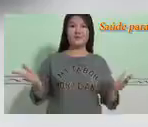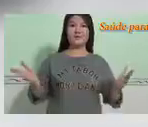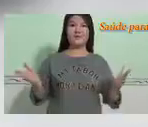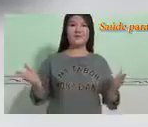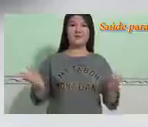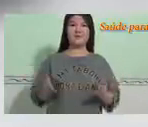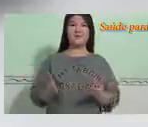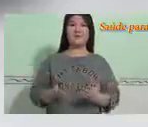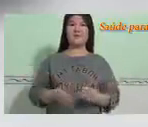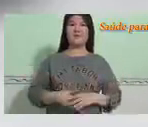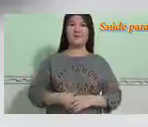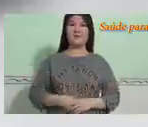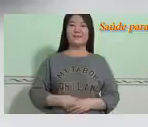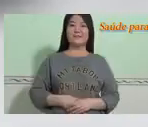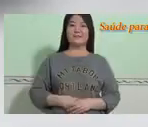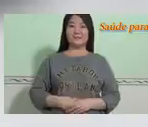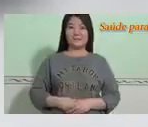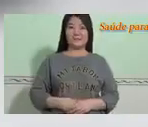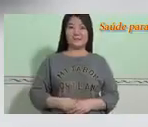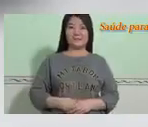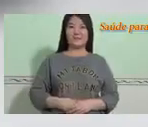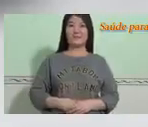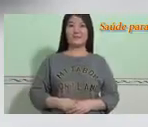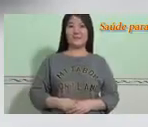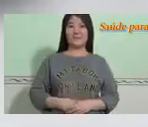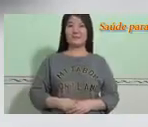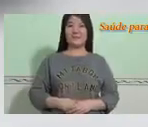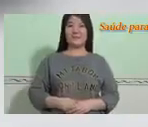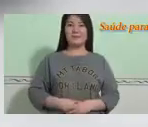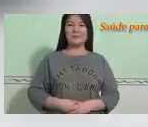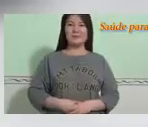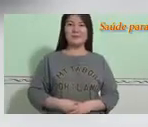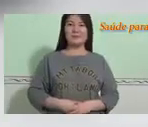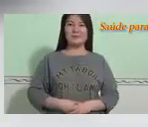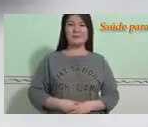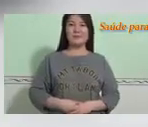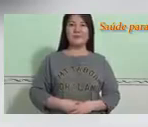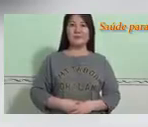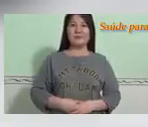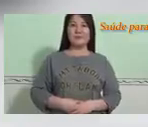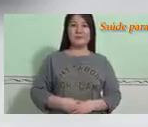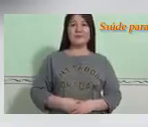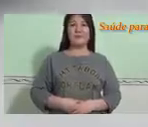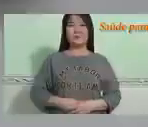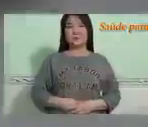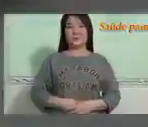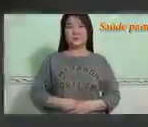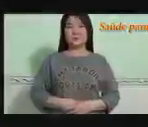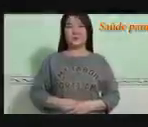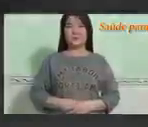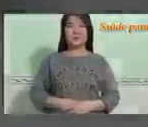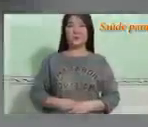O tratamento para fibrose cística geralmente é feito com a ingestão de remédios prescritos pelo médico,